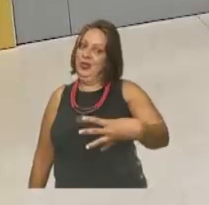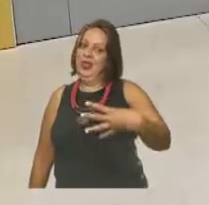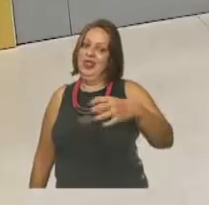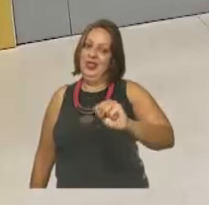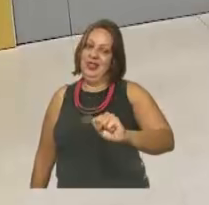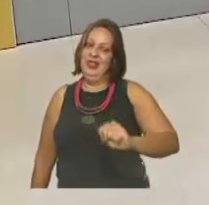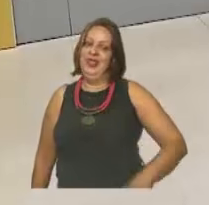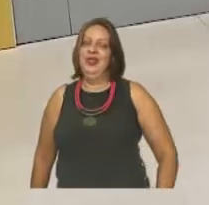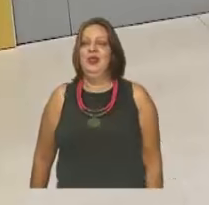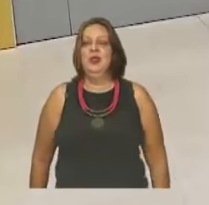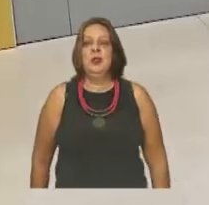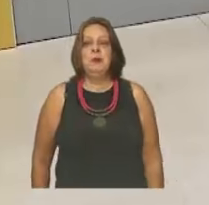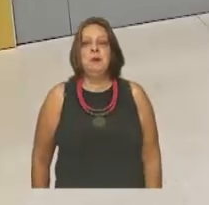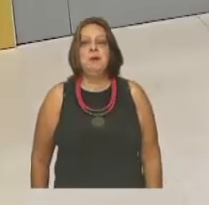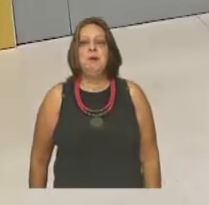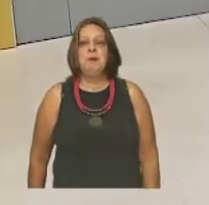48.